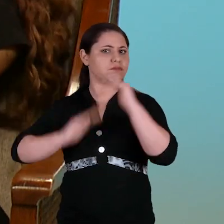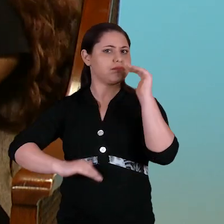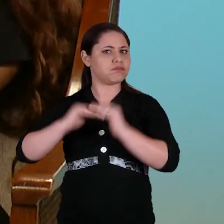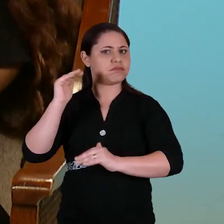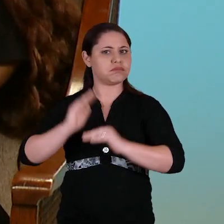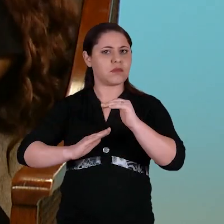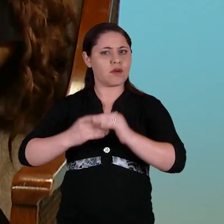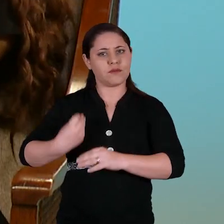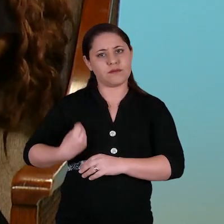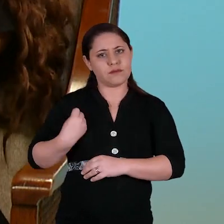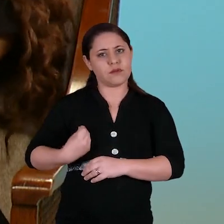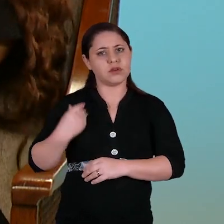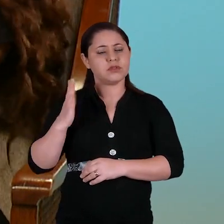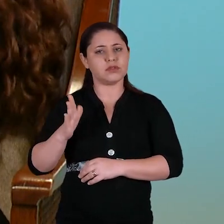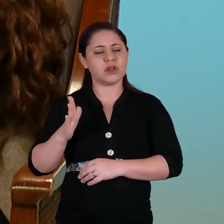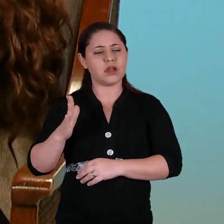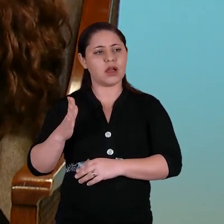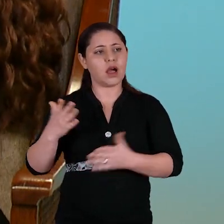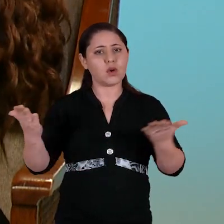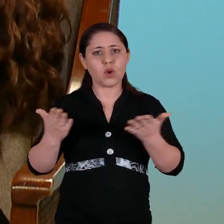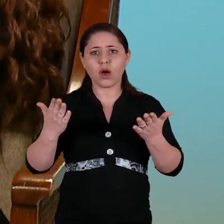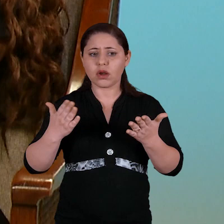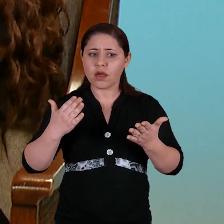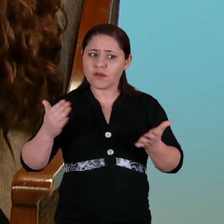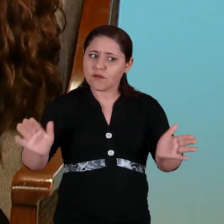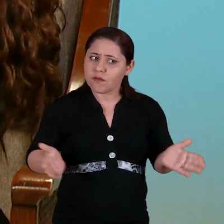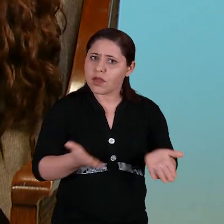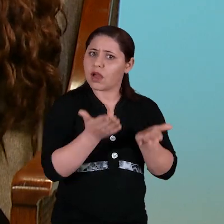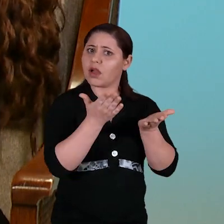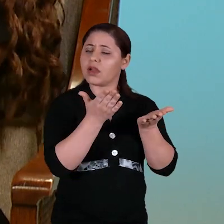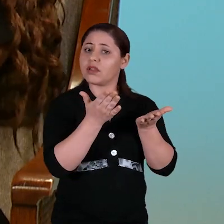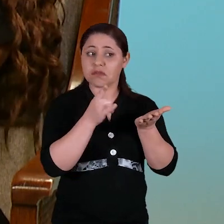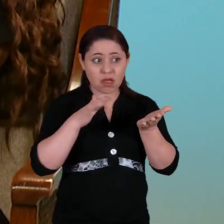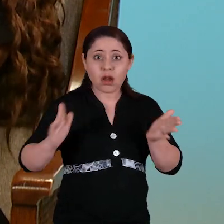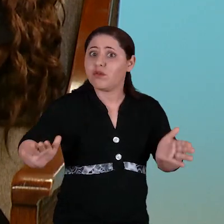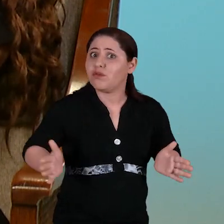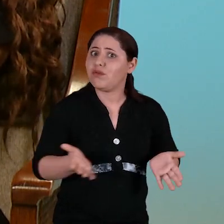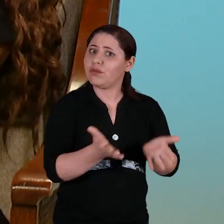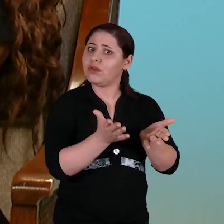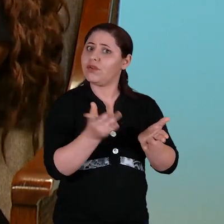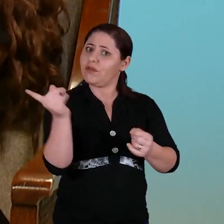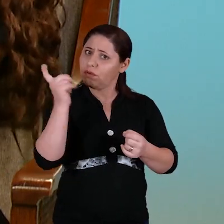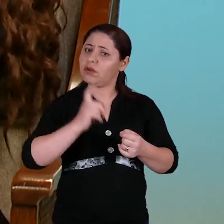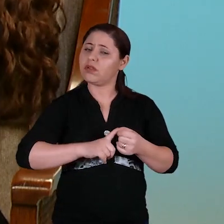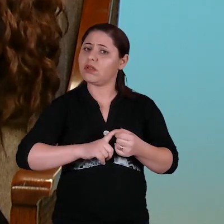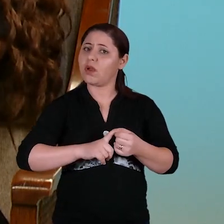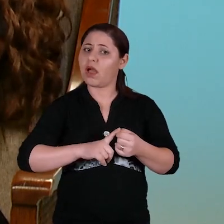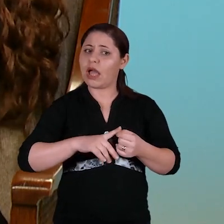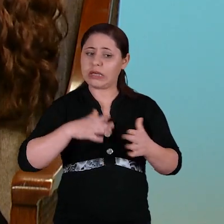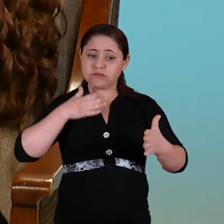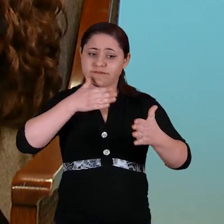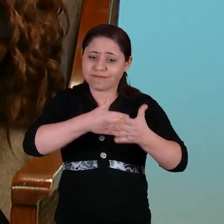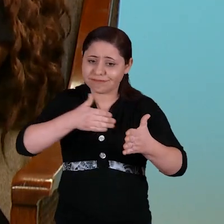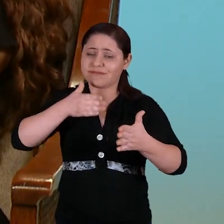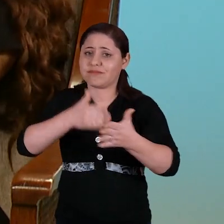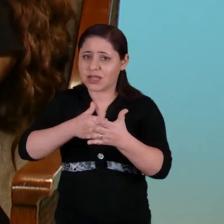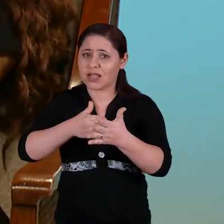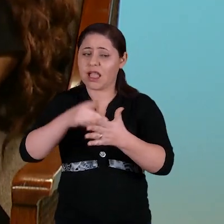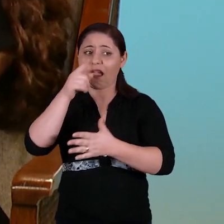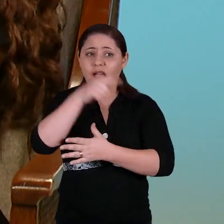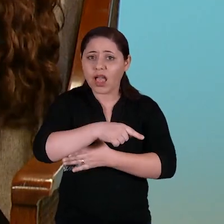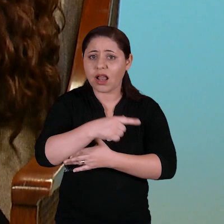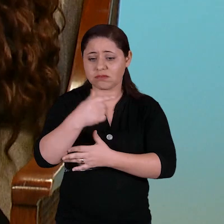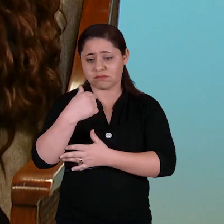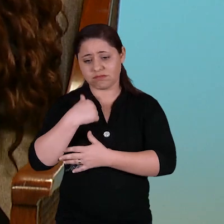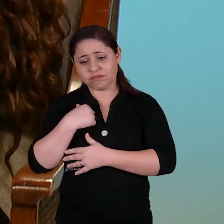tenho a minha vida. Então vai, né? E ela foi. E ao mesmo tempo, assim, é um desafio, sabe? Para ela, para mim,